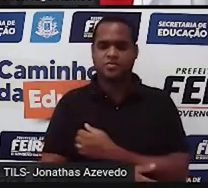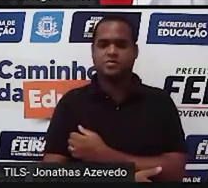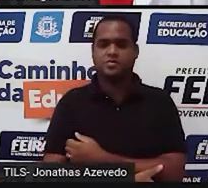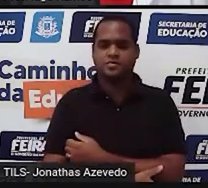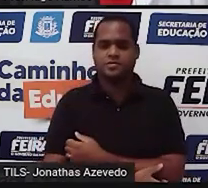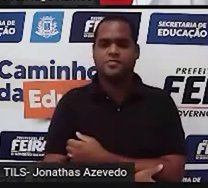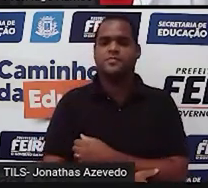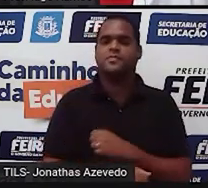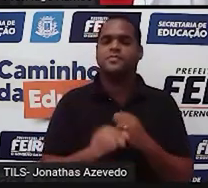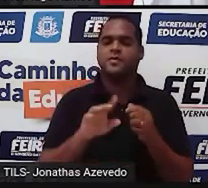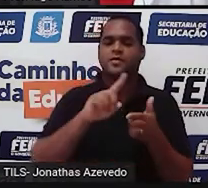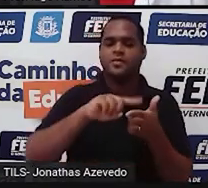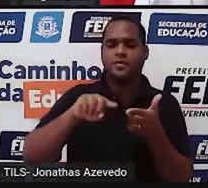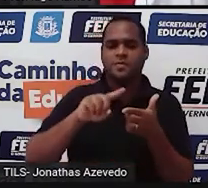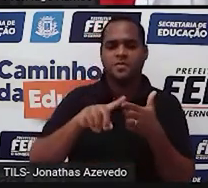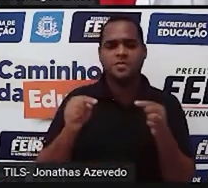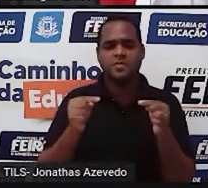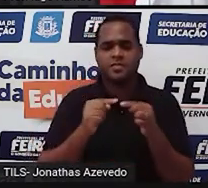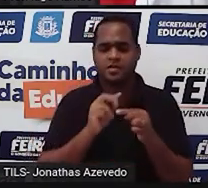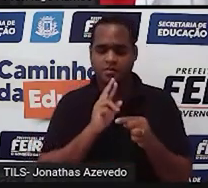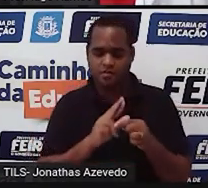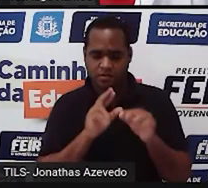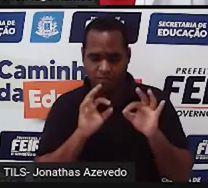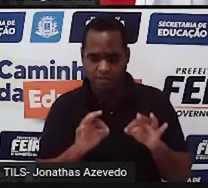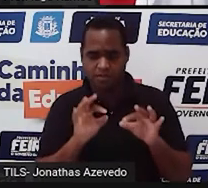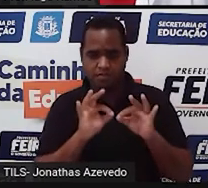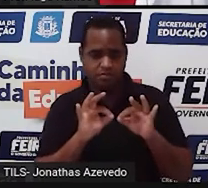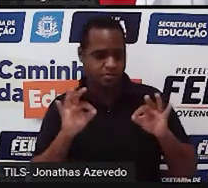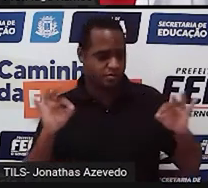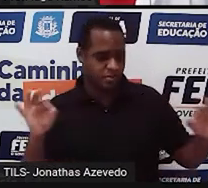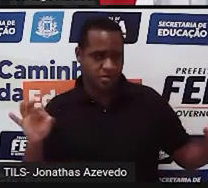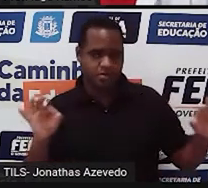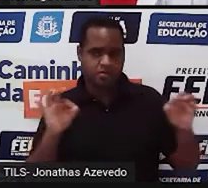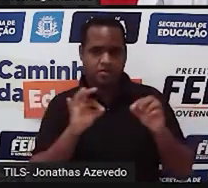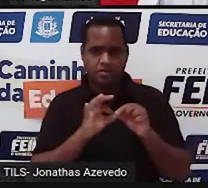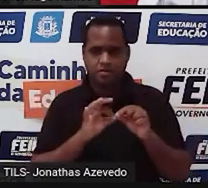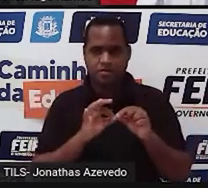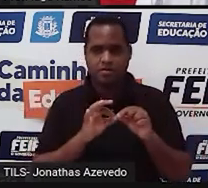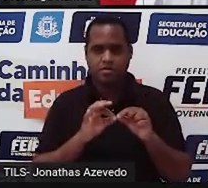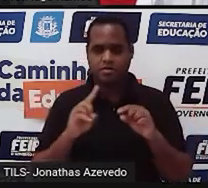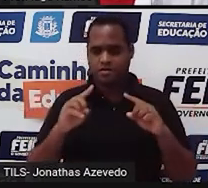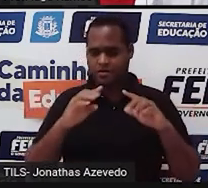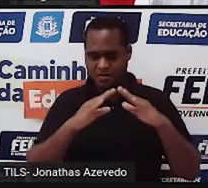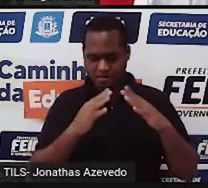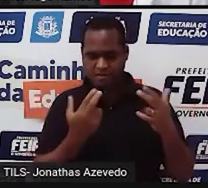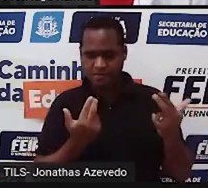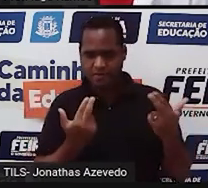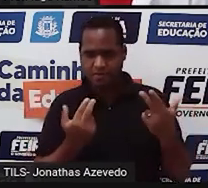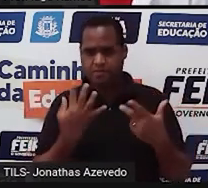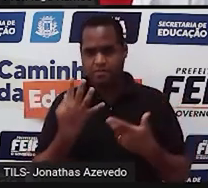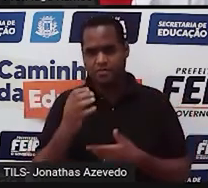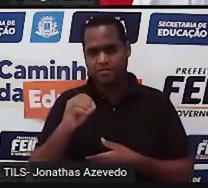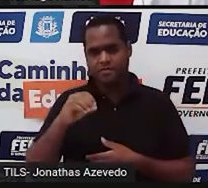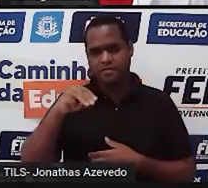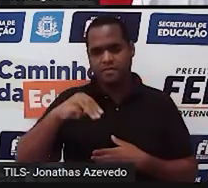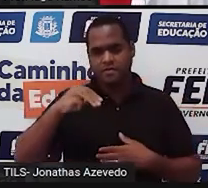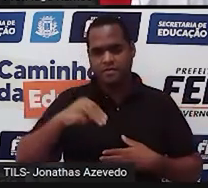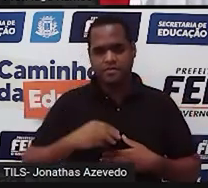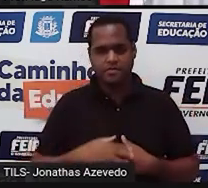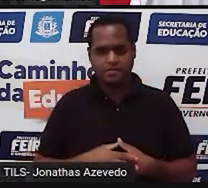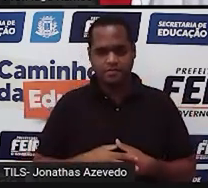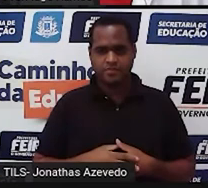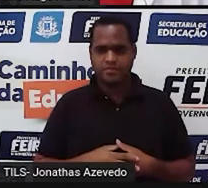questão o problema situação não fala que tem que ser a distância entre as entre o povo e as casas têm que ser 40 metros né